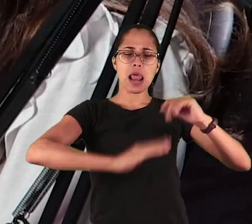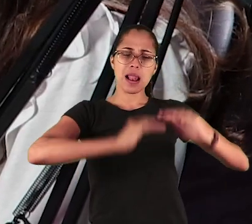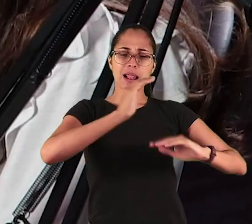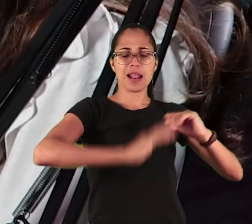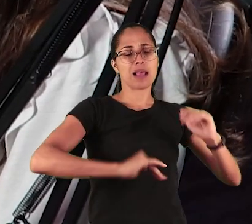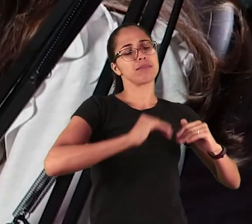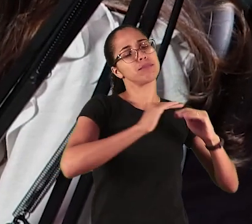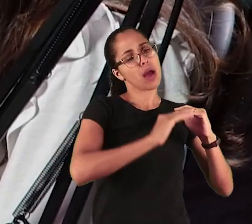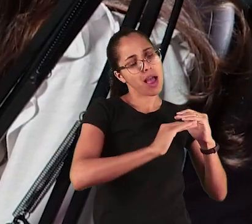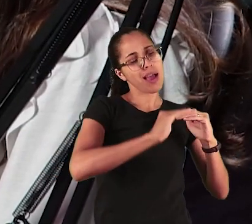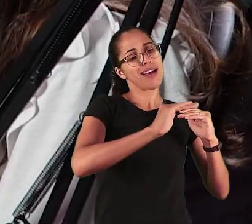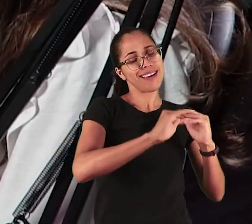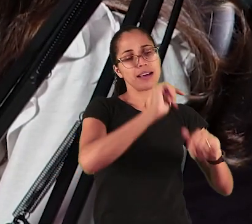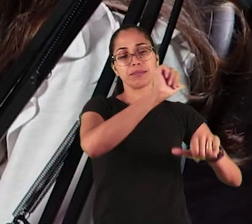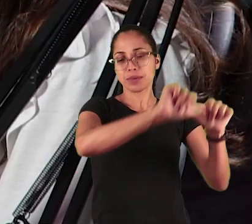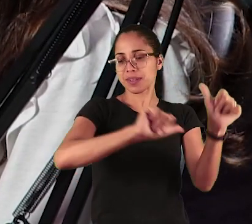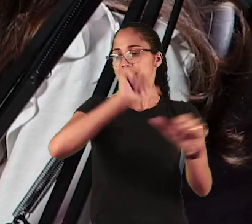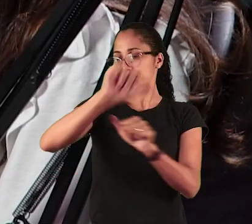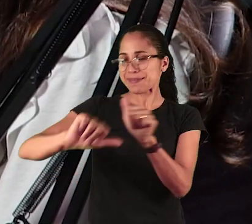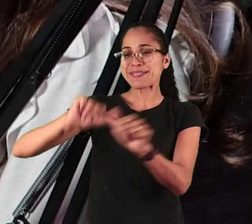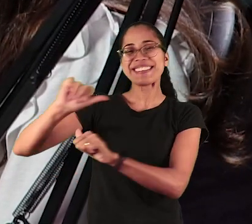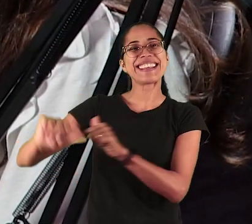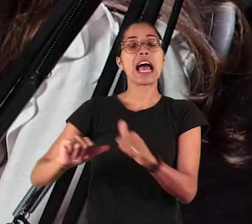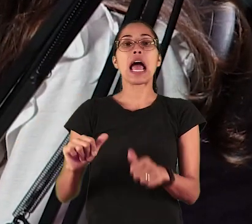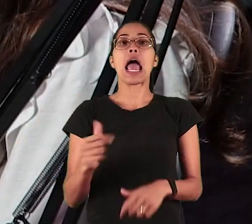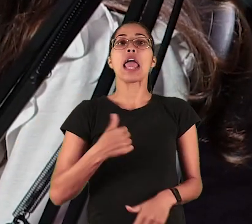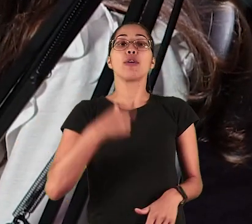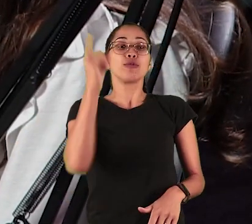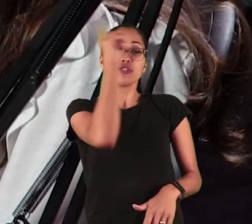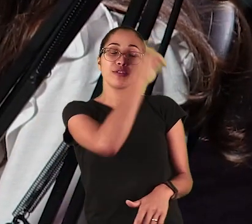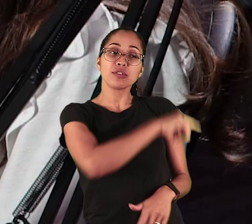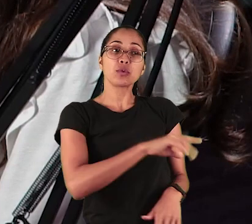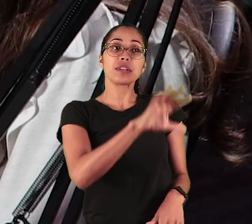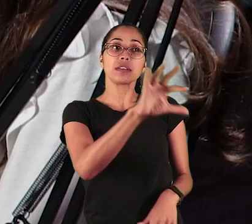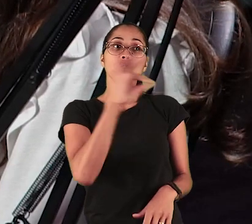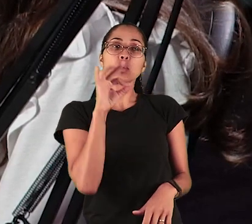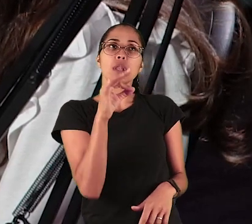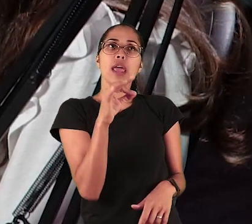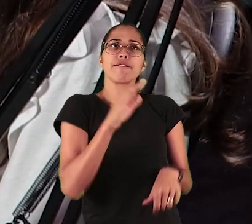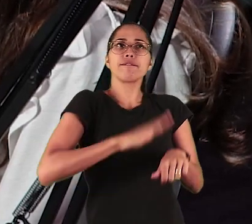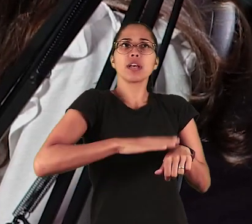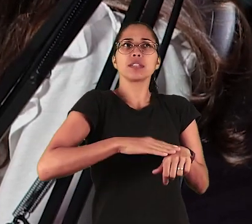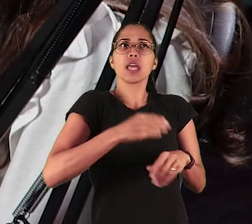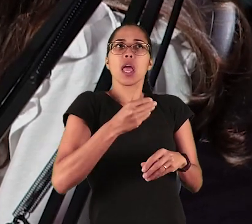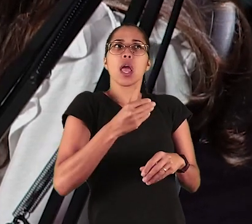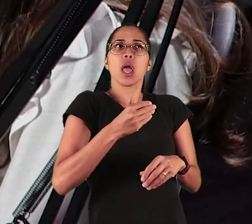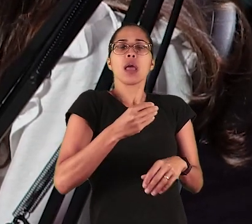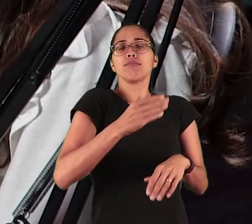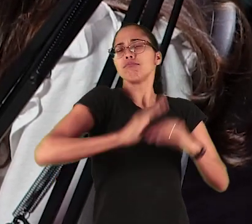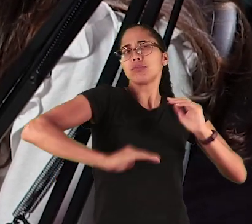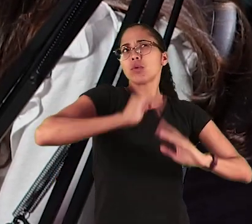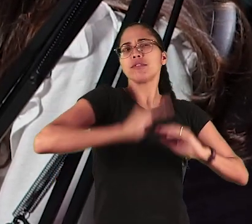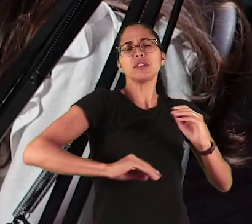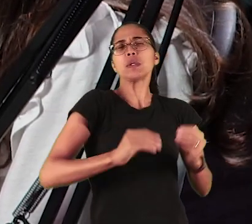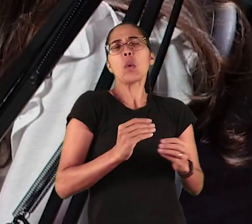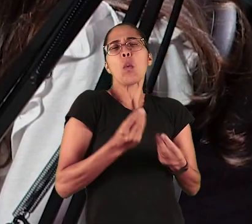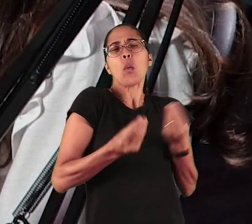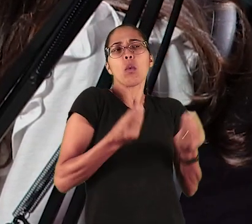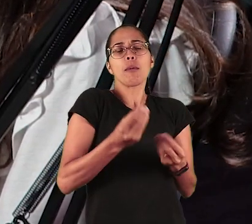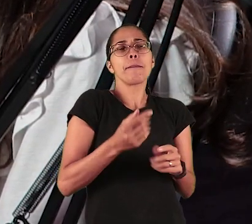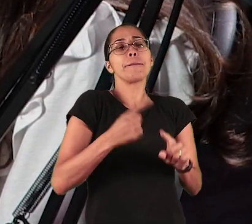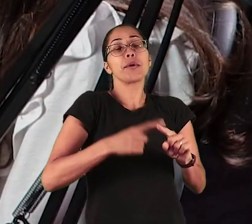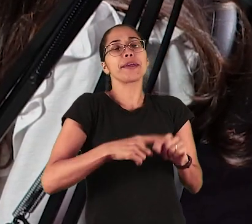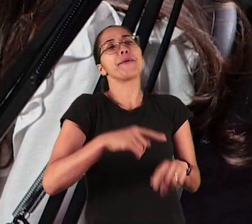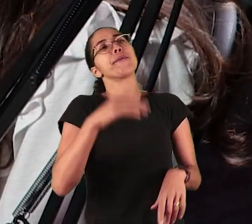minha carreira Eu também me formei pela GV e e eu sempre tive muita dificuldade de escolher o que que eu ia fazer como como profissão porque eu gostava de